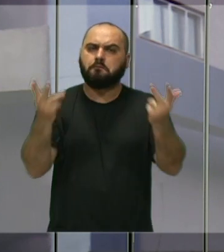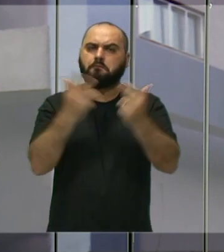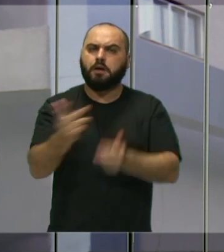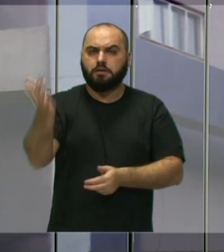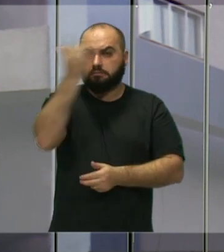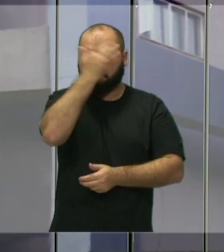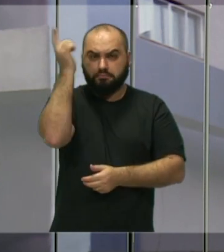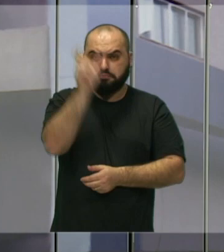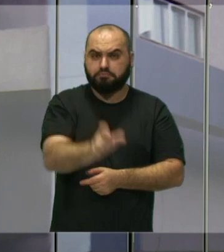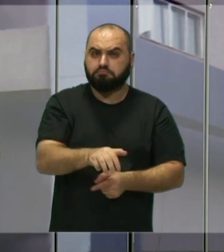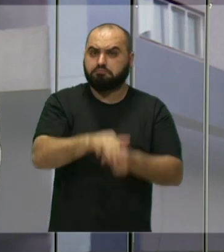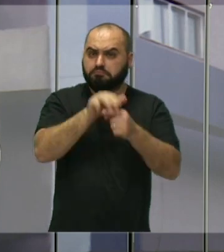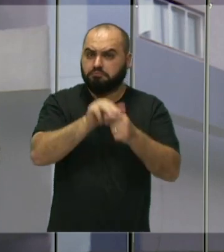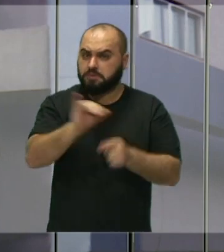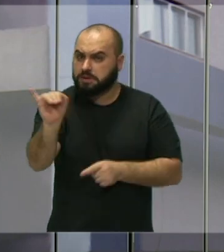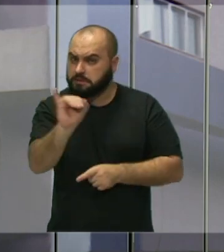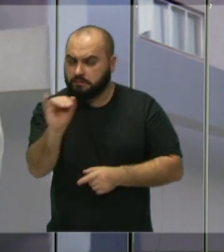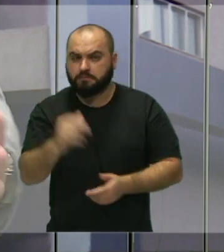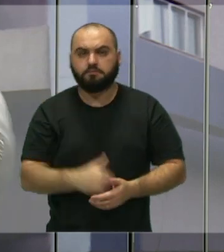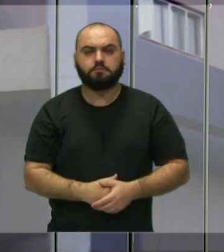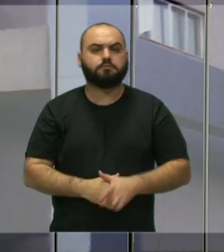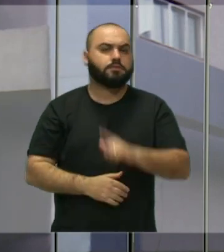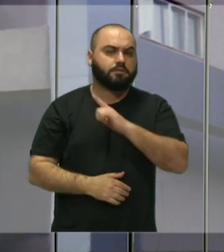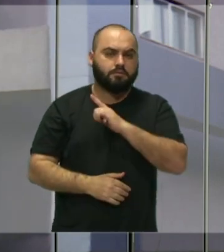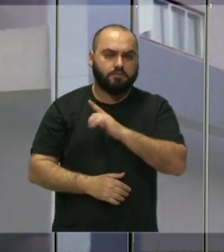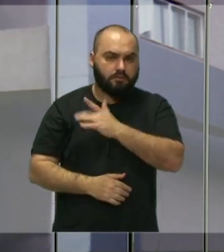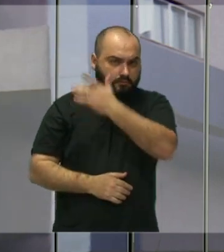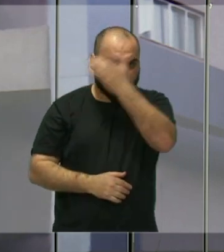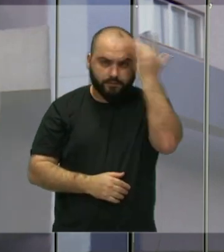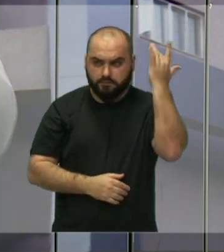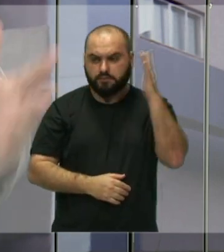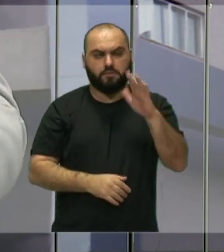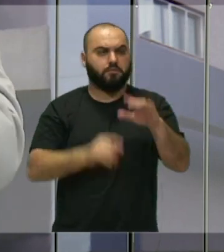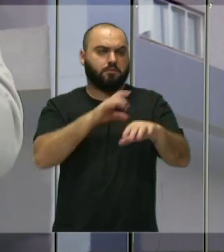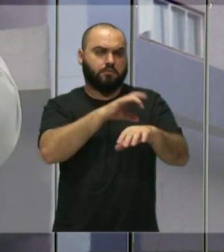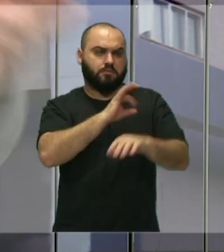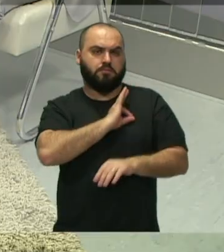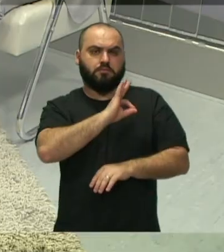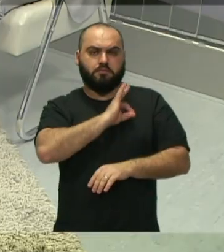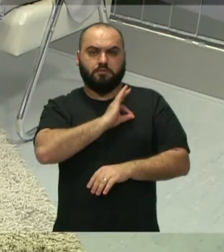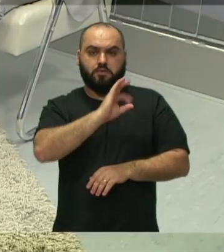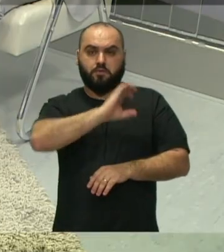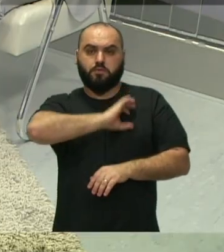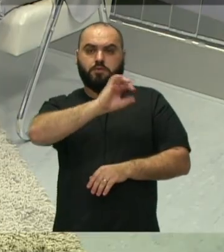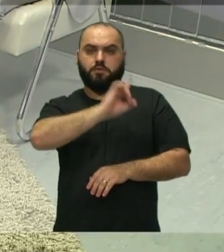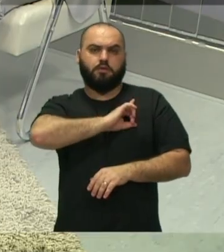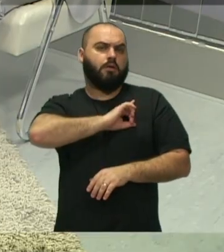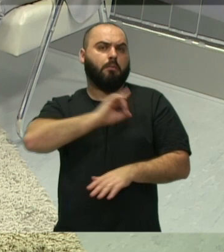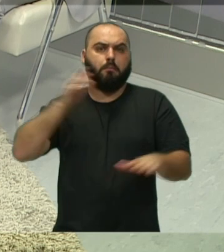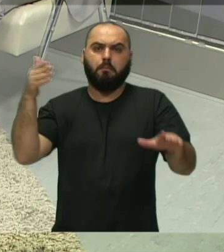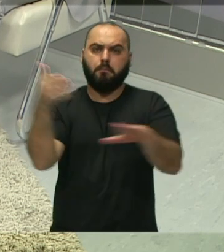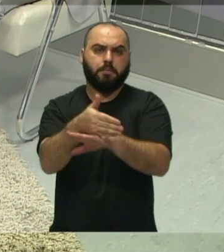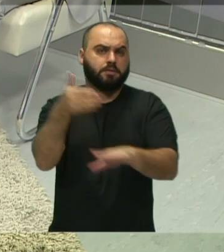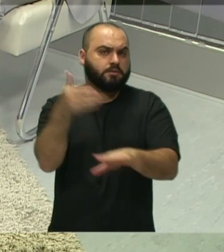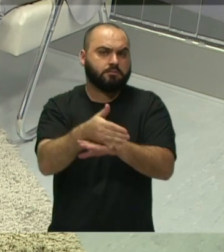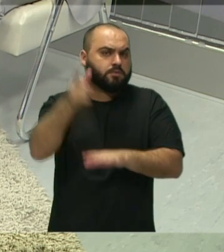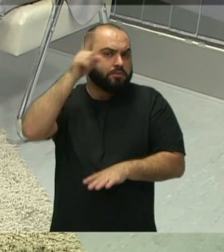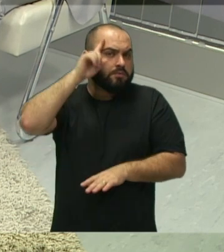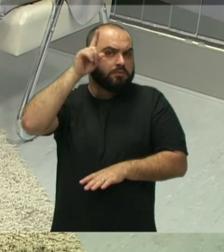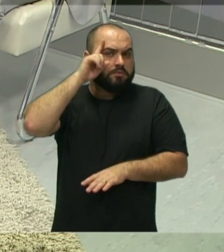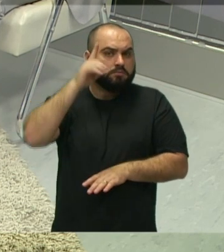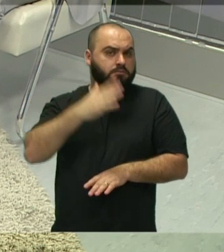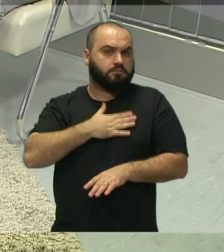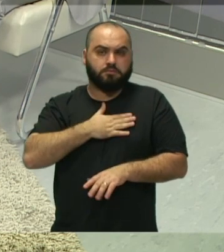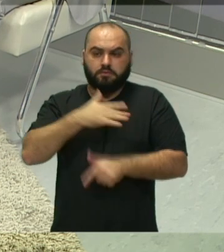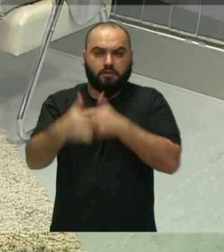municipais. Tenho pessoas, saindo até um pouco do âmbito da Guarda Municipal, da própria Codetran, que participam diariamente comigo ali no meu